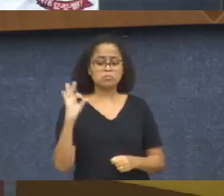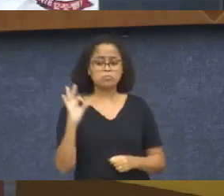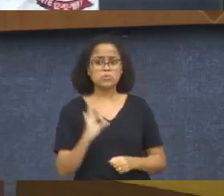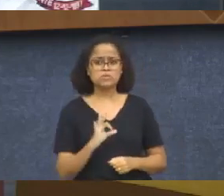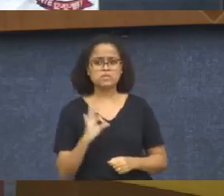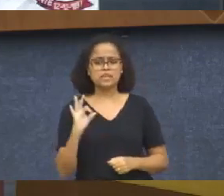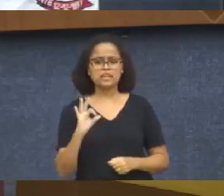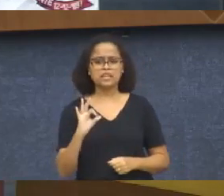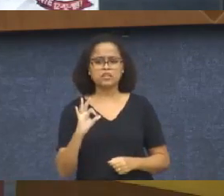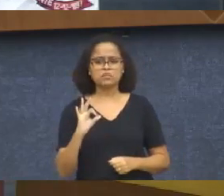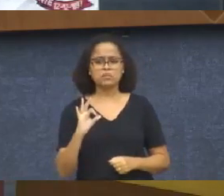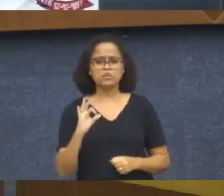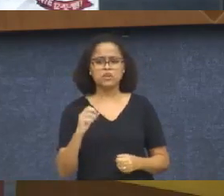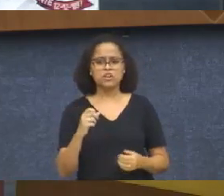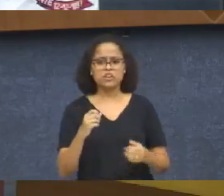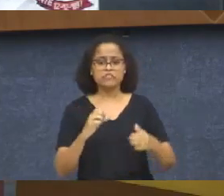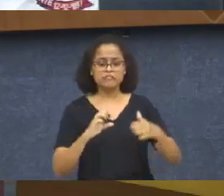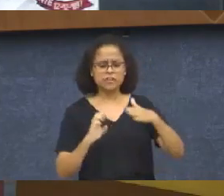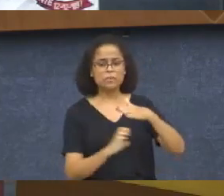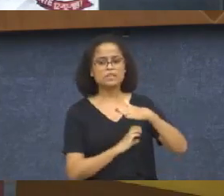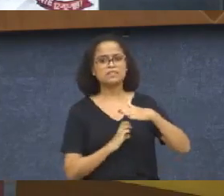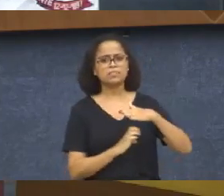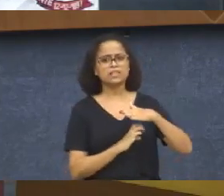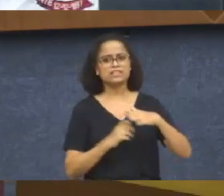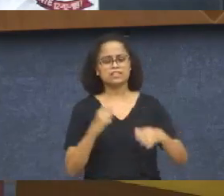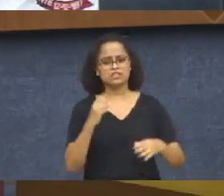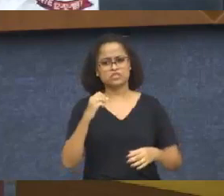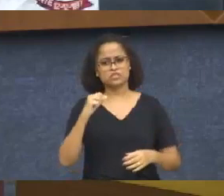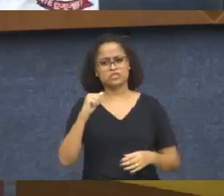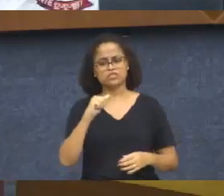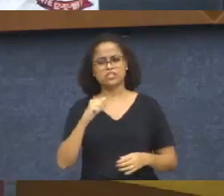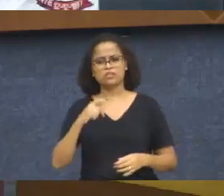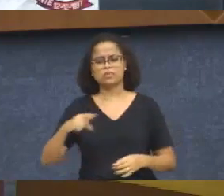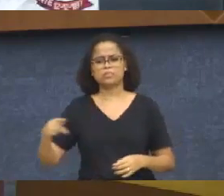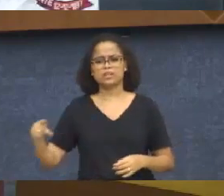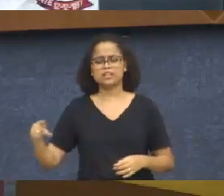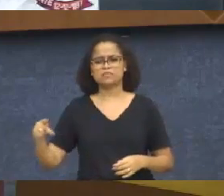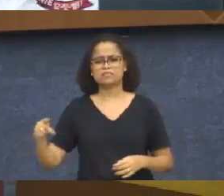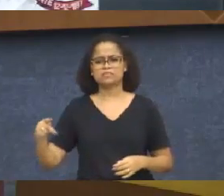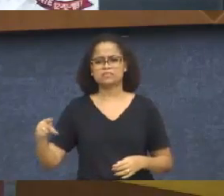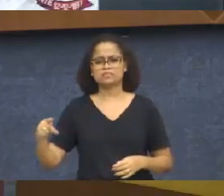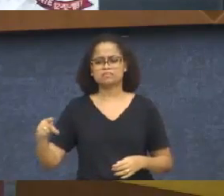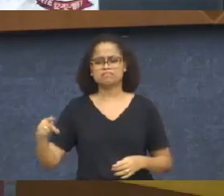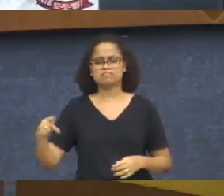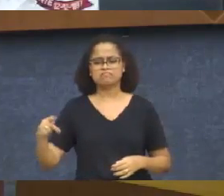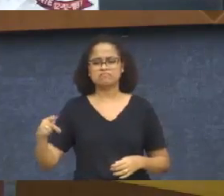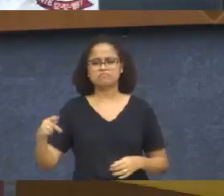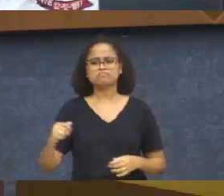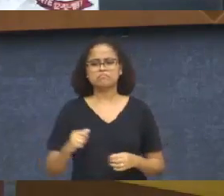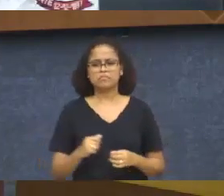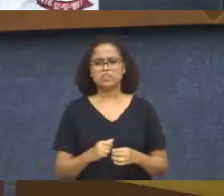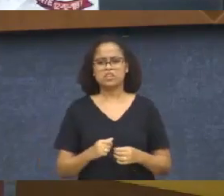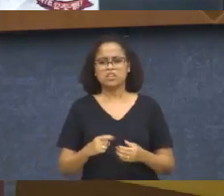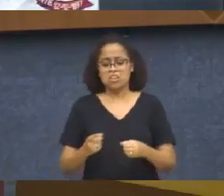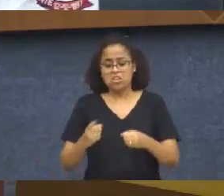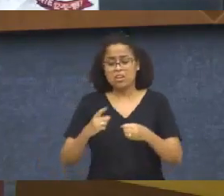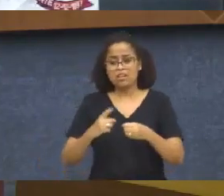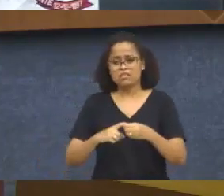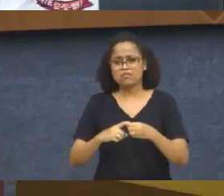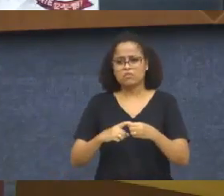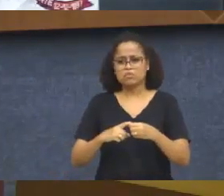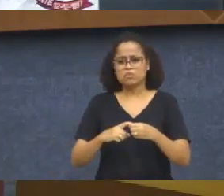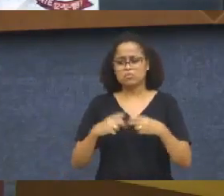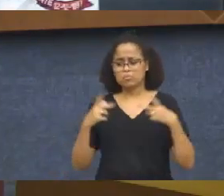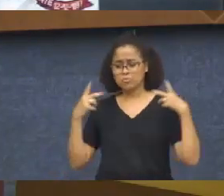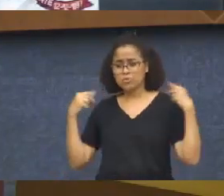é pago pelaquela corrida. 60%. E o motorista tem esse retorno pífio. Infelizmente, estamos vivendo